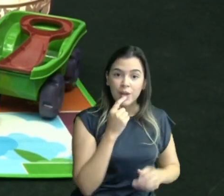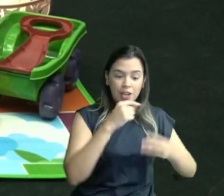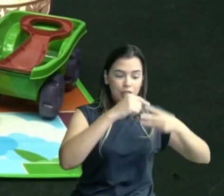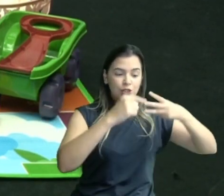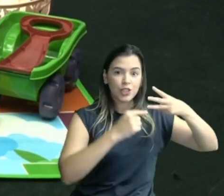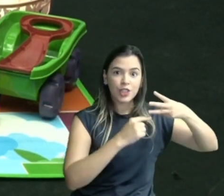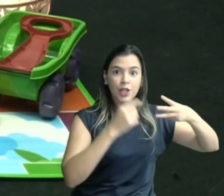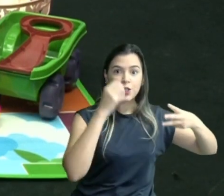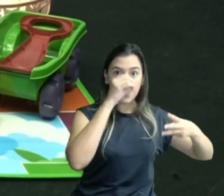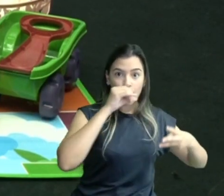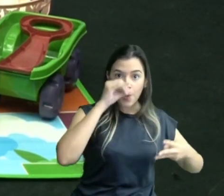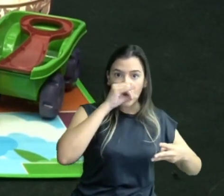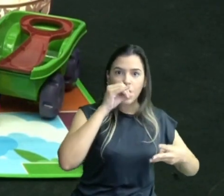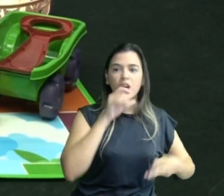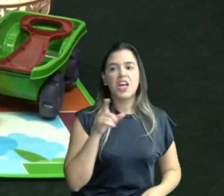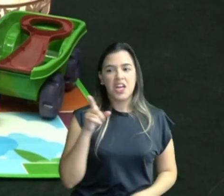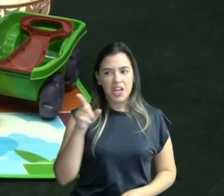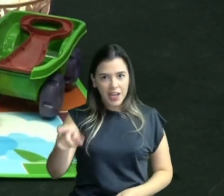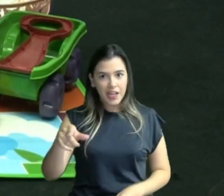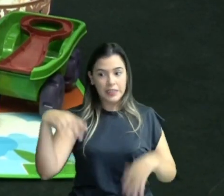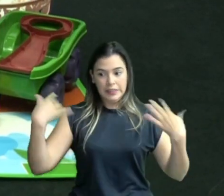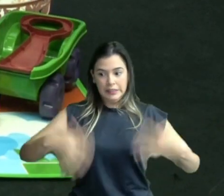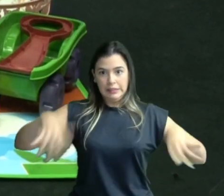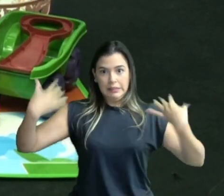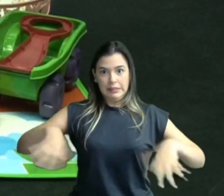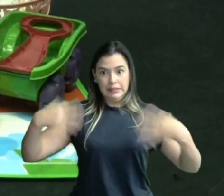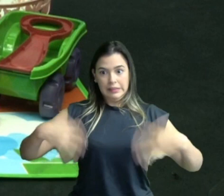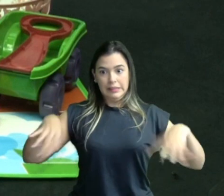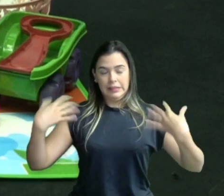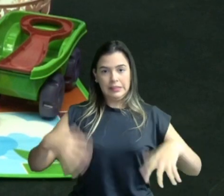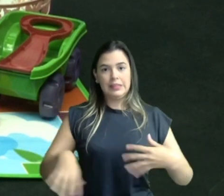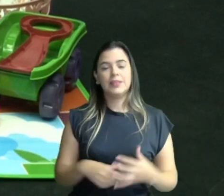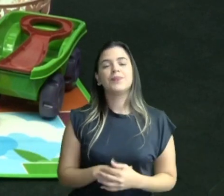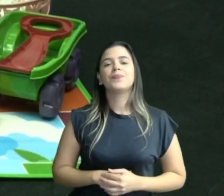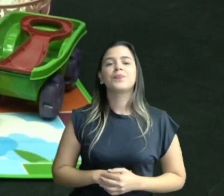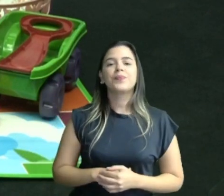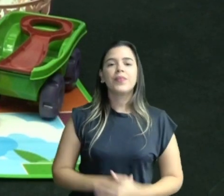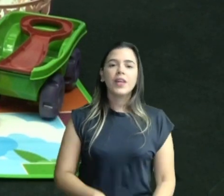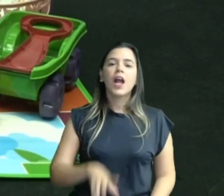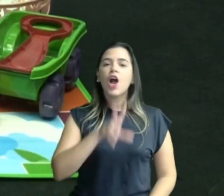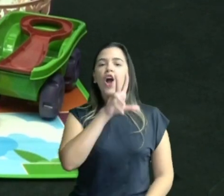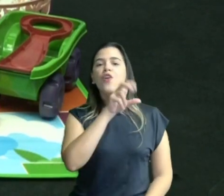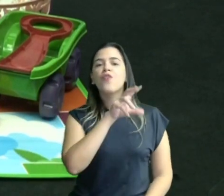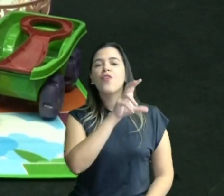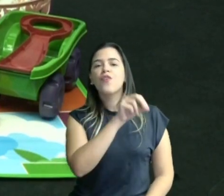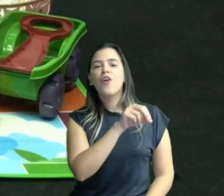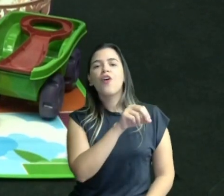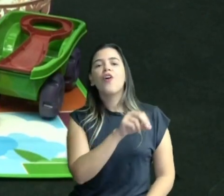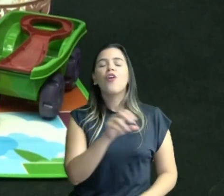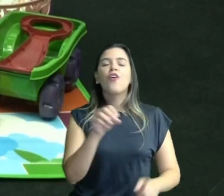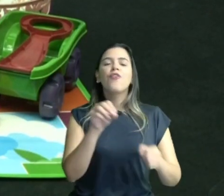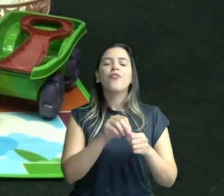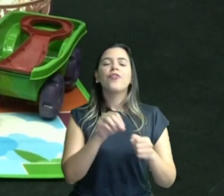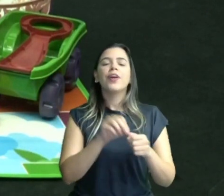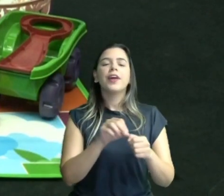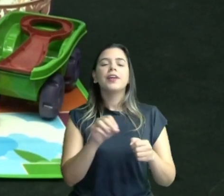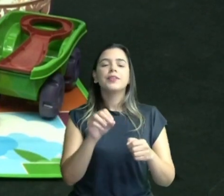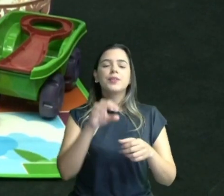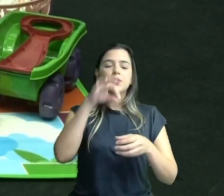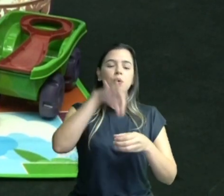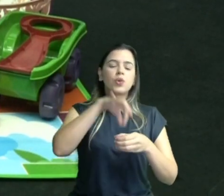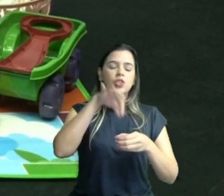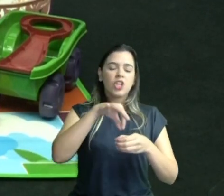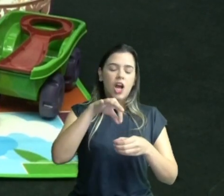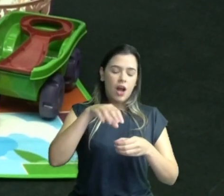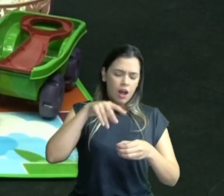Porquinhos esse lobo tá enfrentado o pessoal A falsa a vovó fez um chá leu a carta e